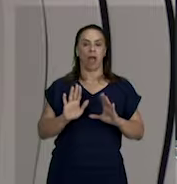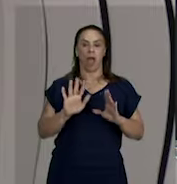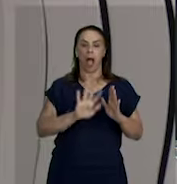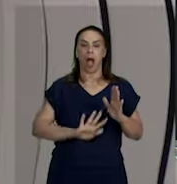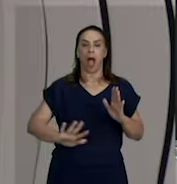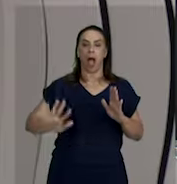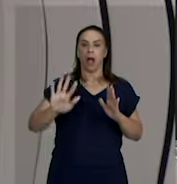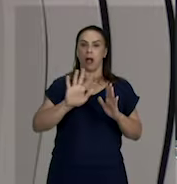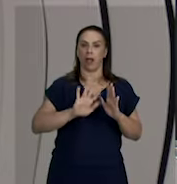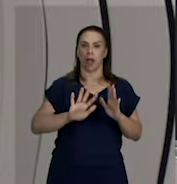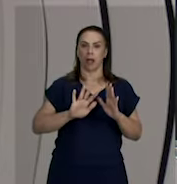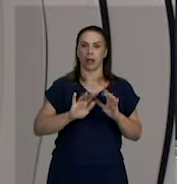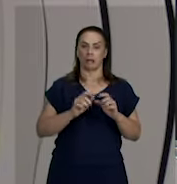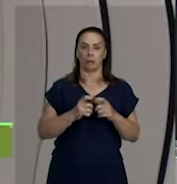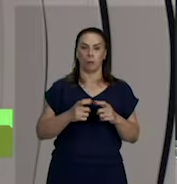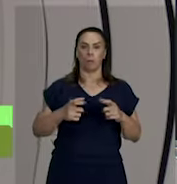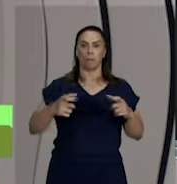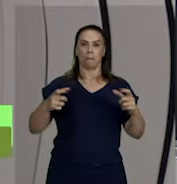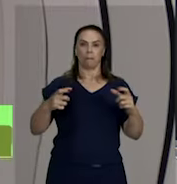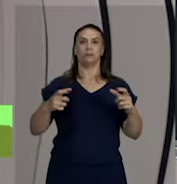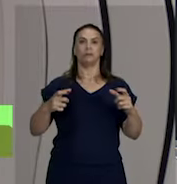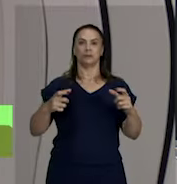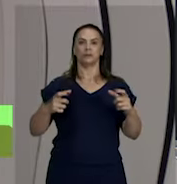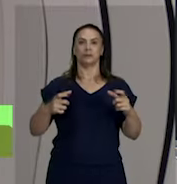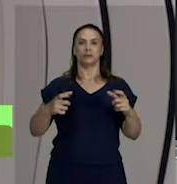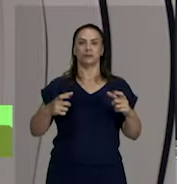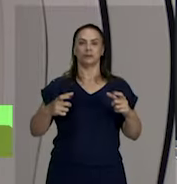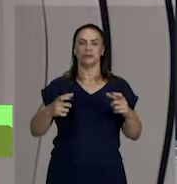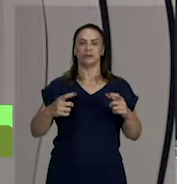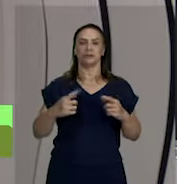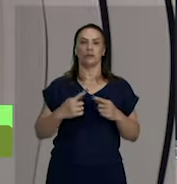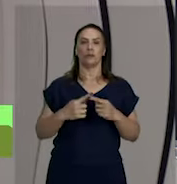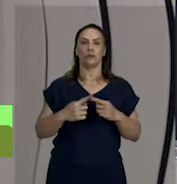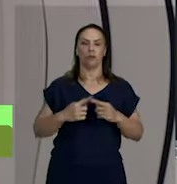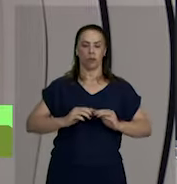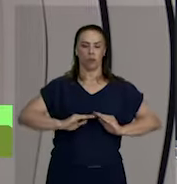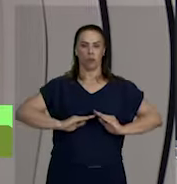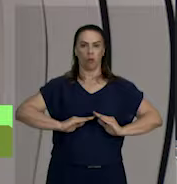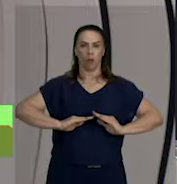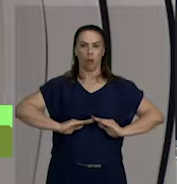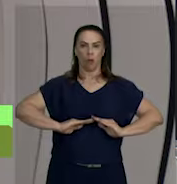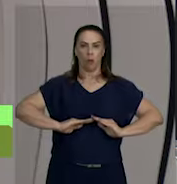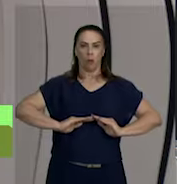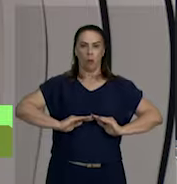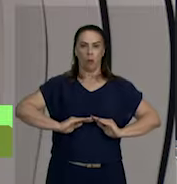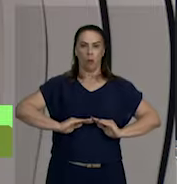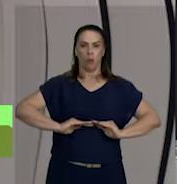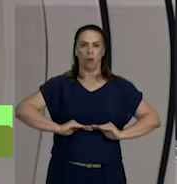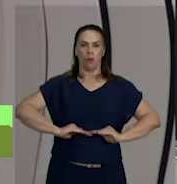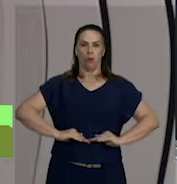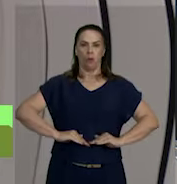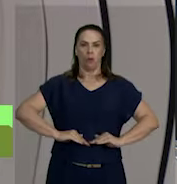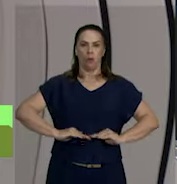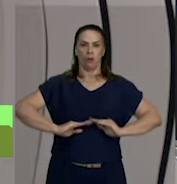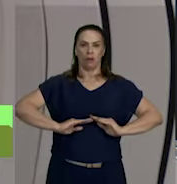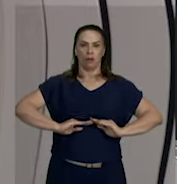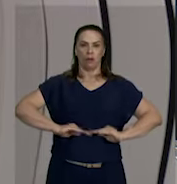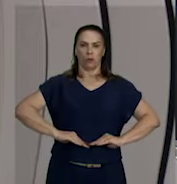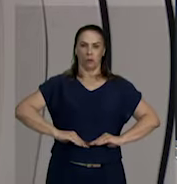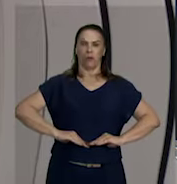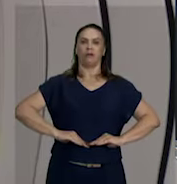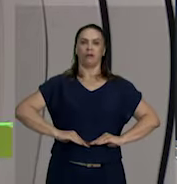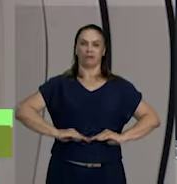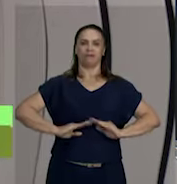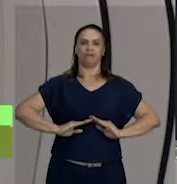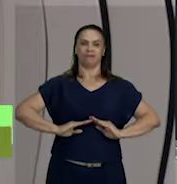nossa cavidade torácica. Então, o que acontece aqui? Ao inspirar, né? O nosso